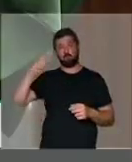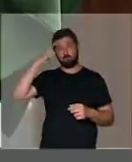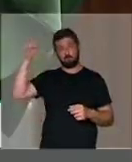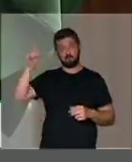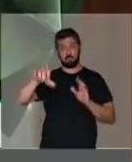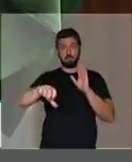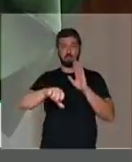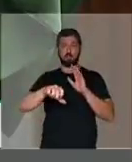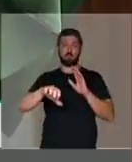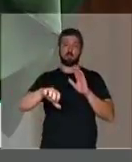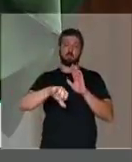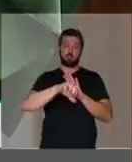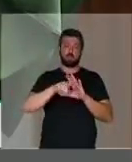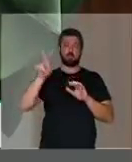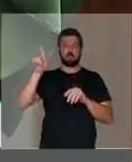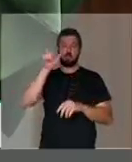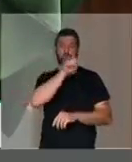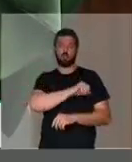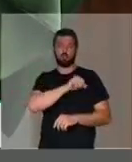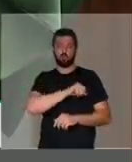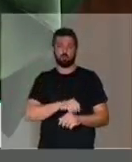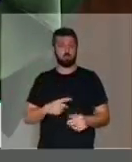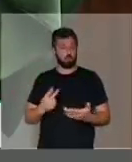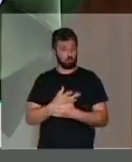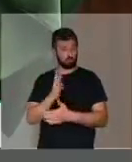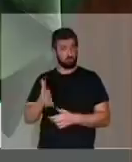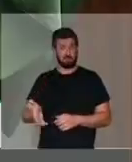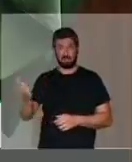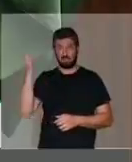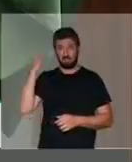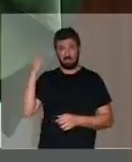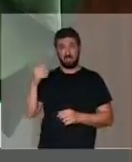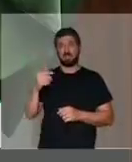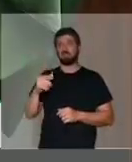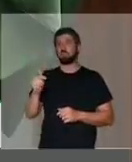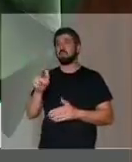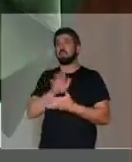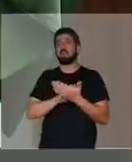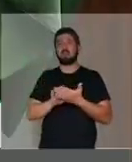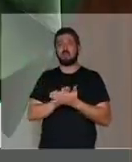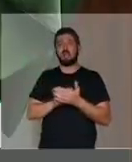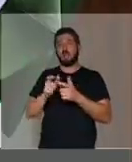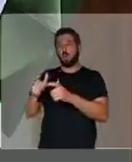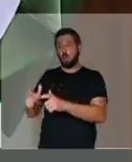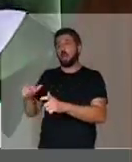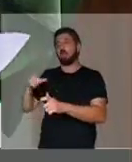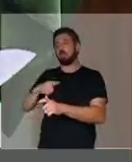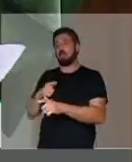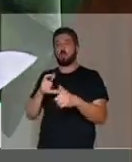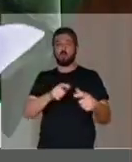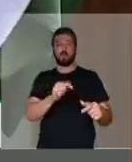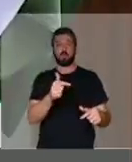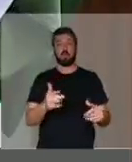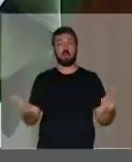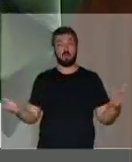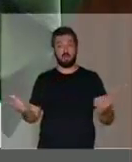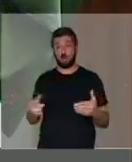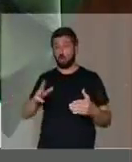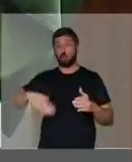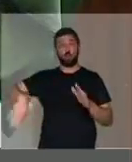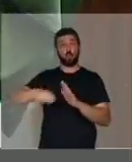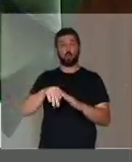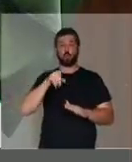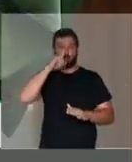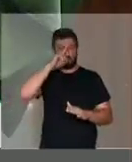Rio? Áreas que outrora não apresentavam índices significativos passaram a ser consideradas áreas